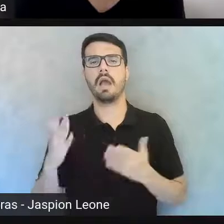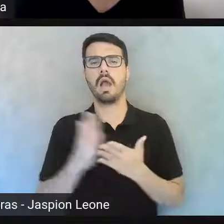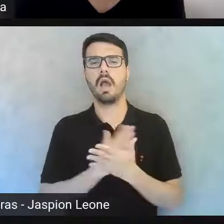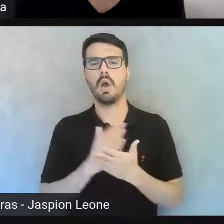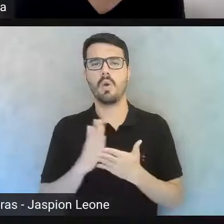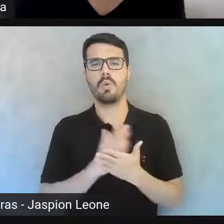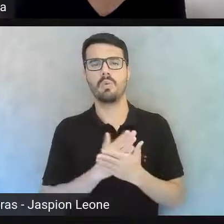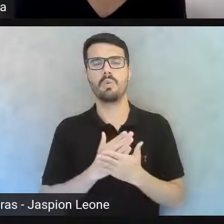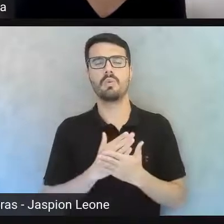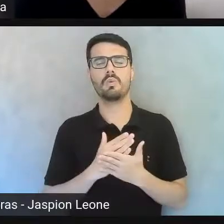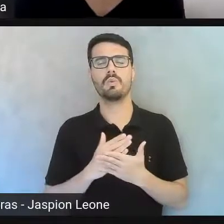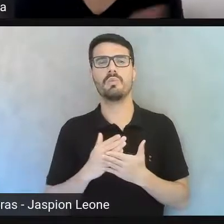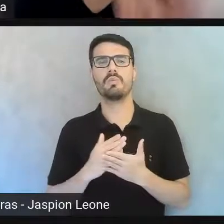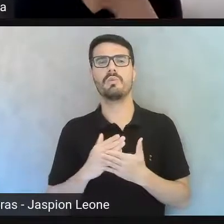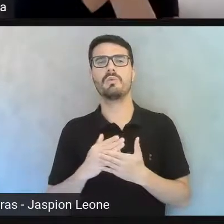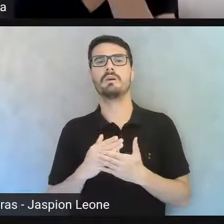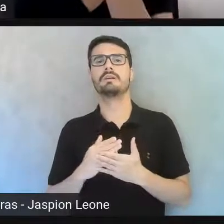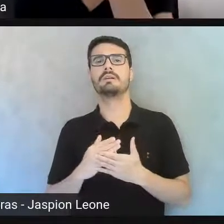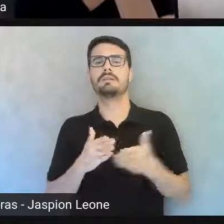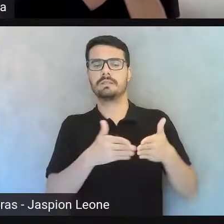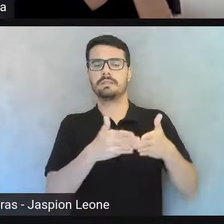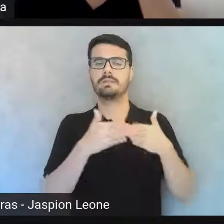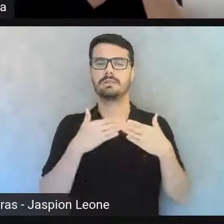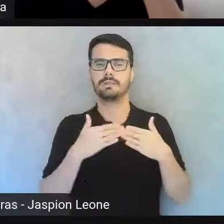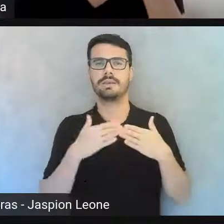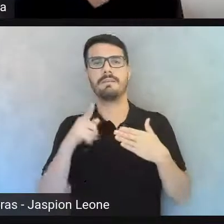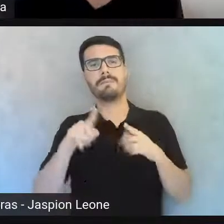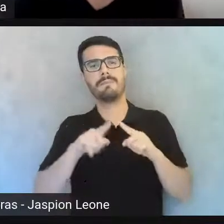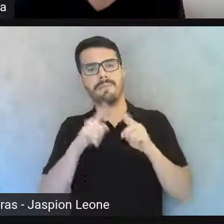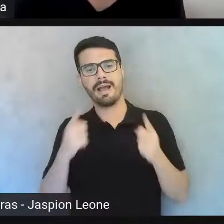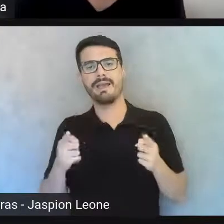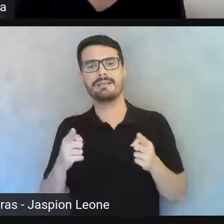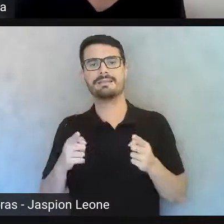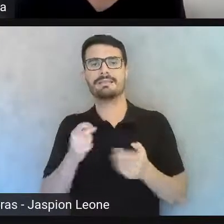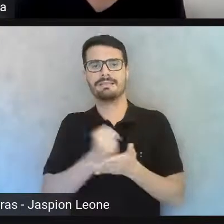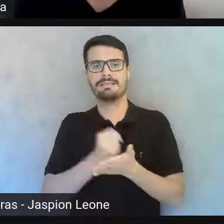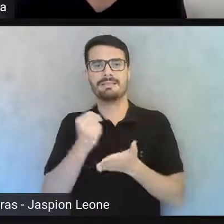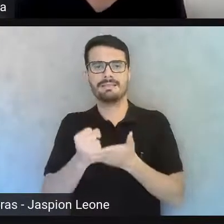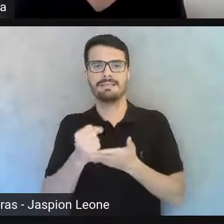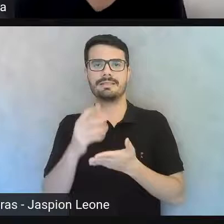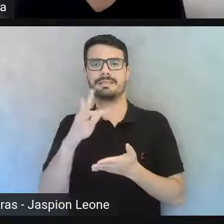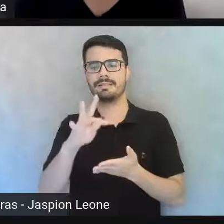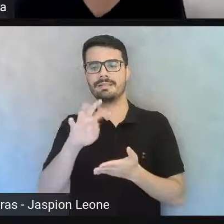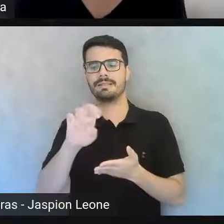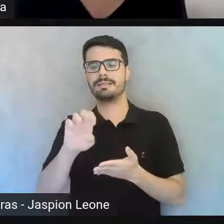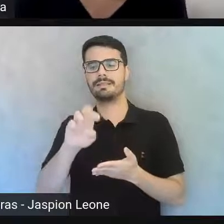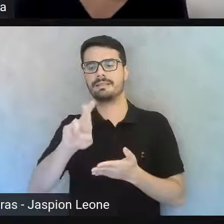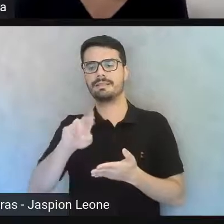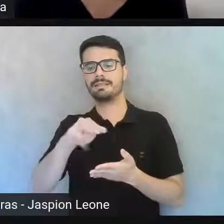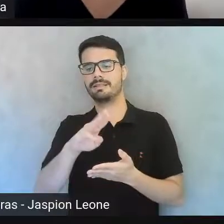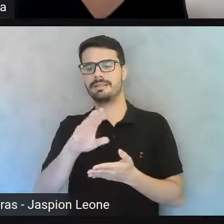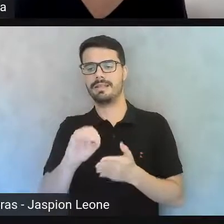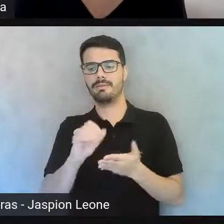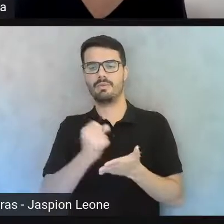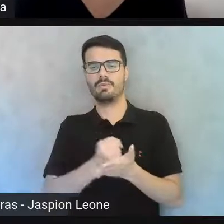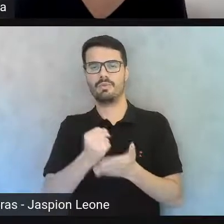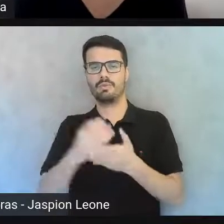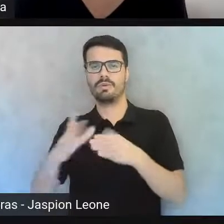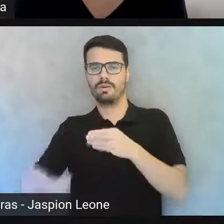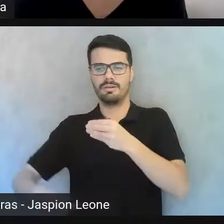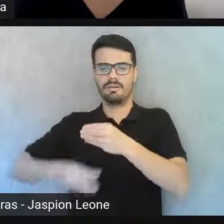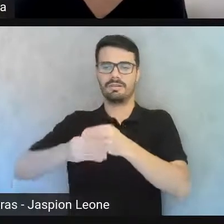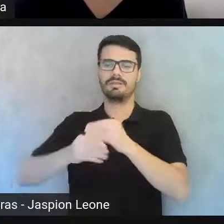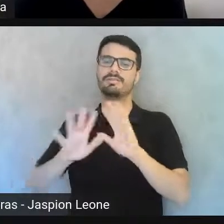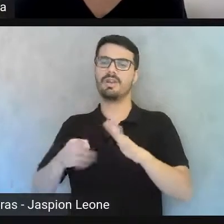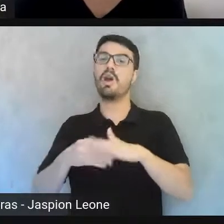deve formalizar a solicitação, lá, se era por termo aditivo. A gente indicou como estava. Agora todo mundo já está, né,